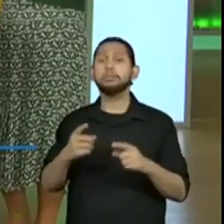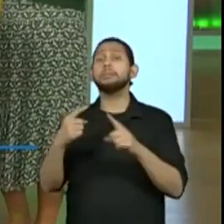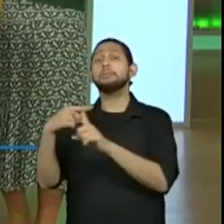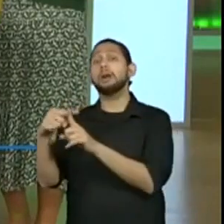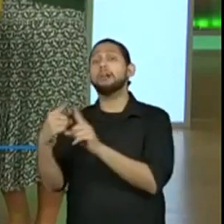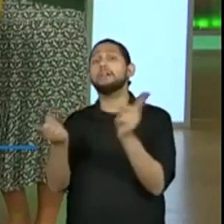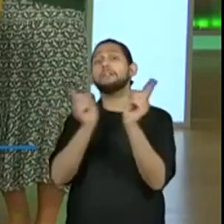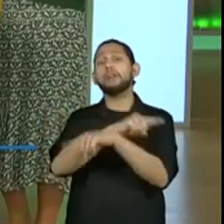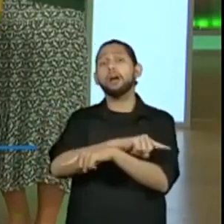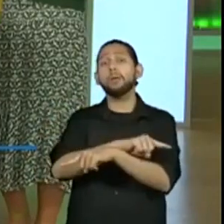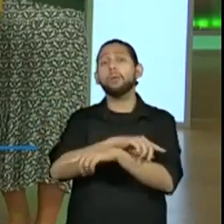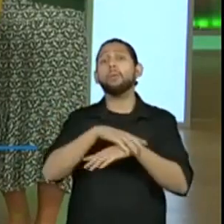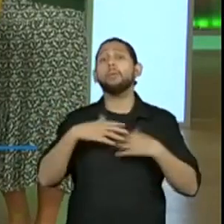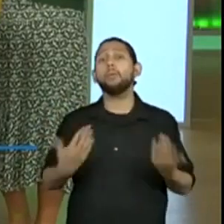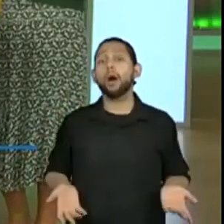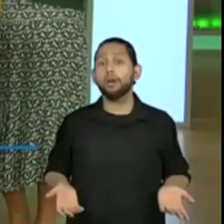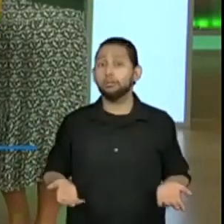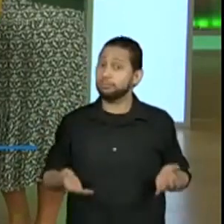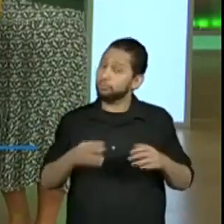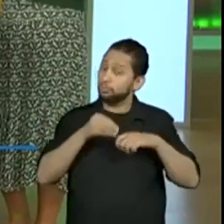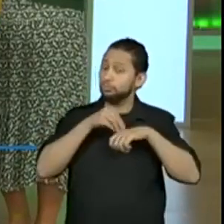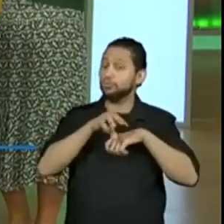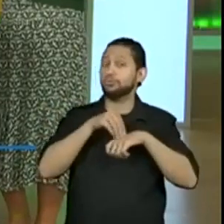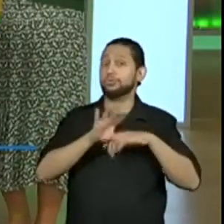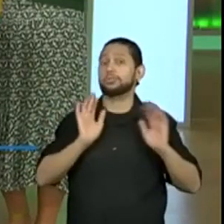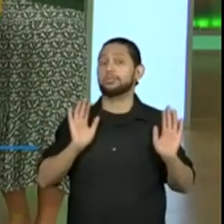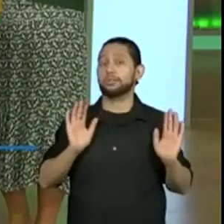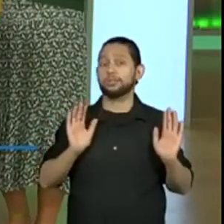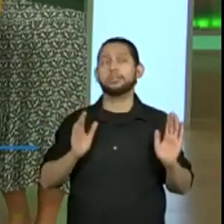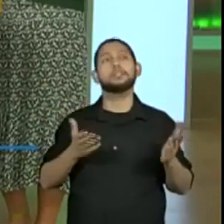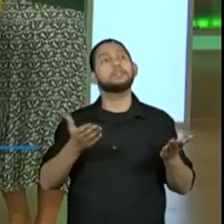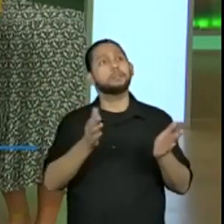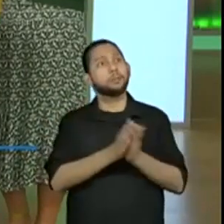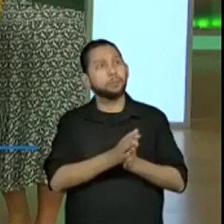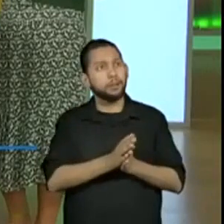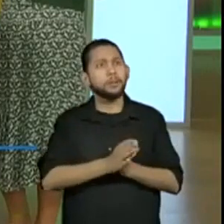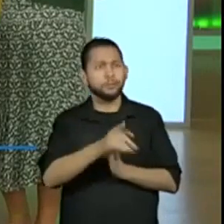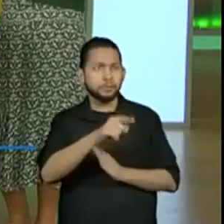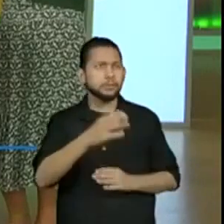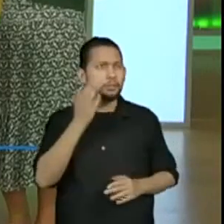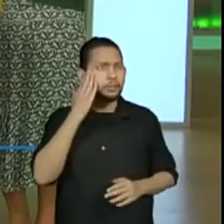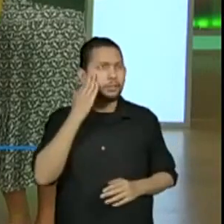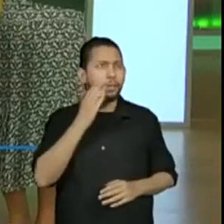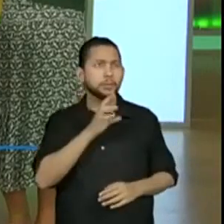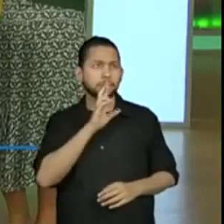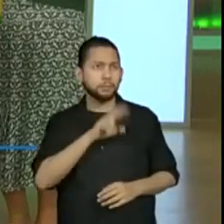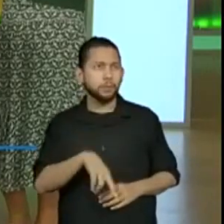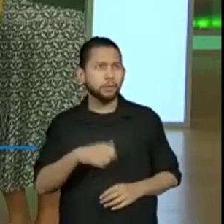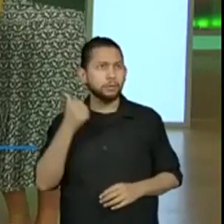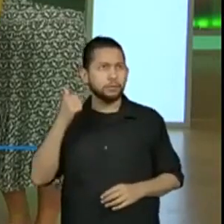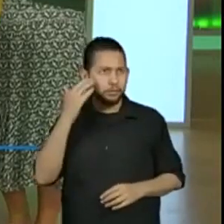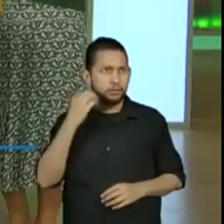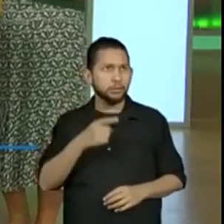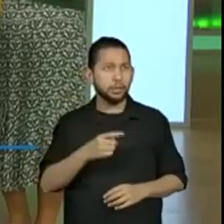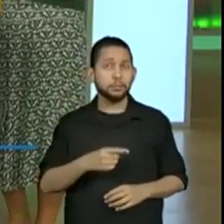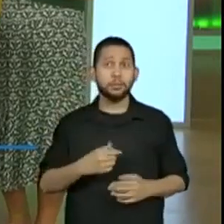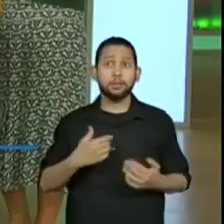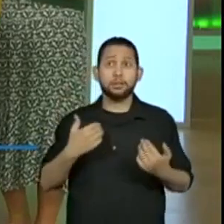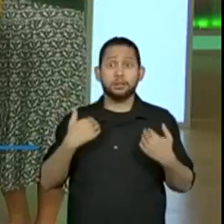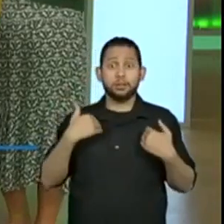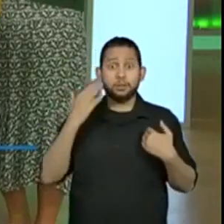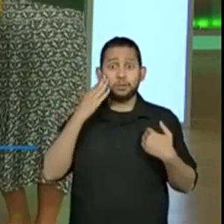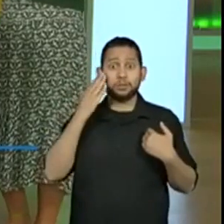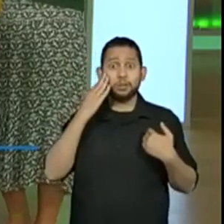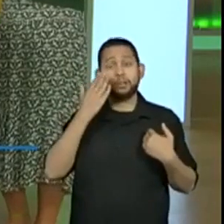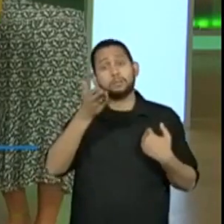ok? Perfeito. Dando a dica, professora Regiane, você sabe a resposta desta questão? Eu sei, mas o quarto